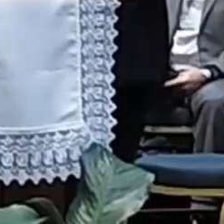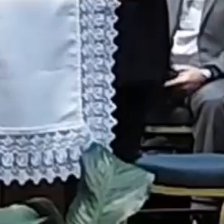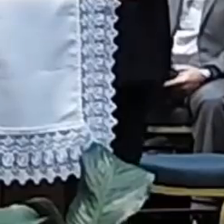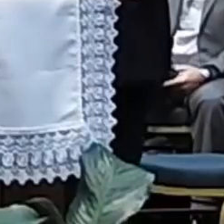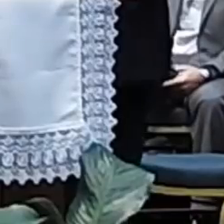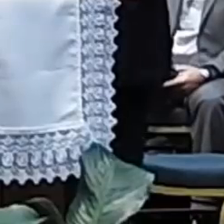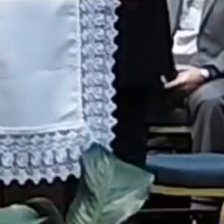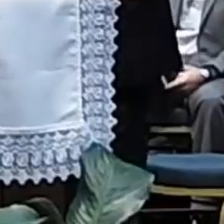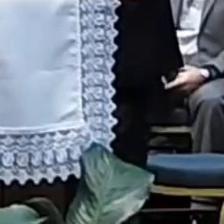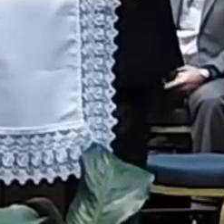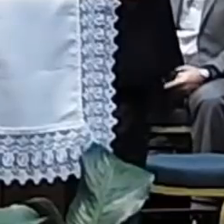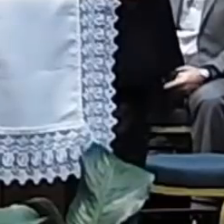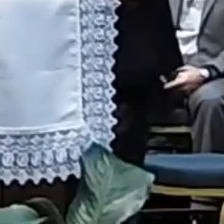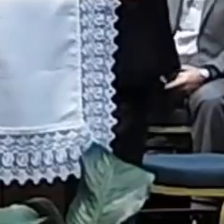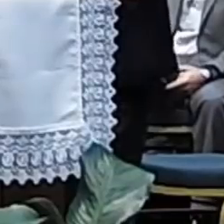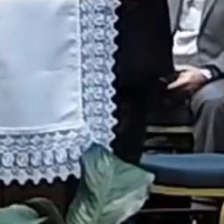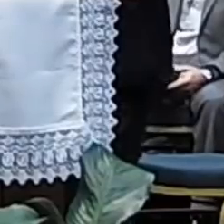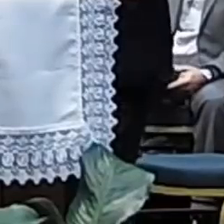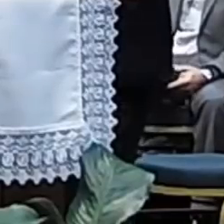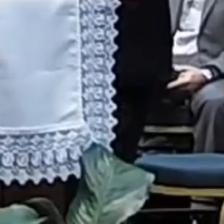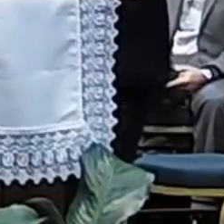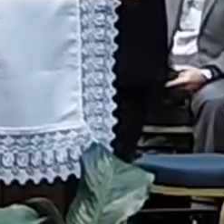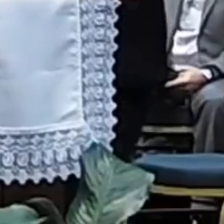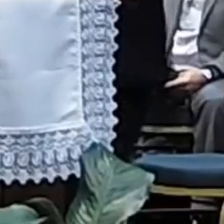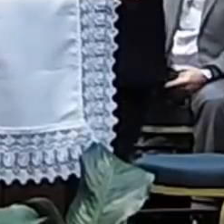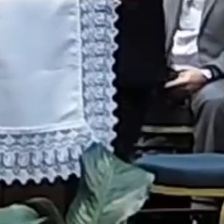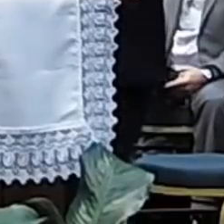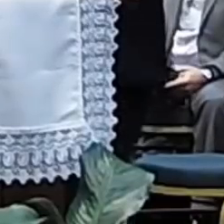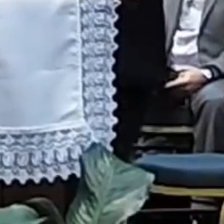going to have the first class, which will be video class,